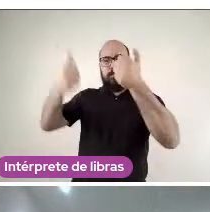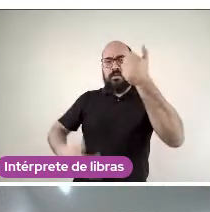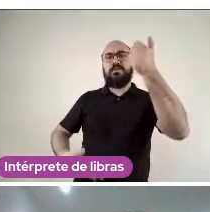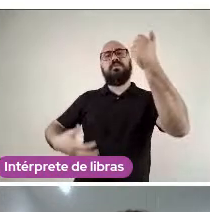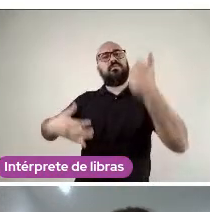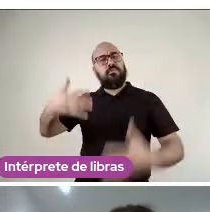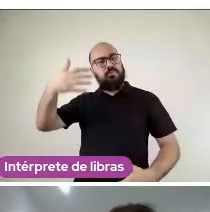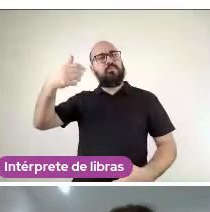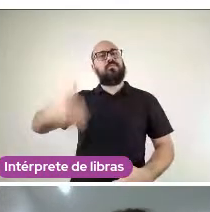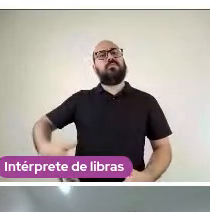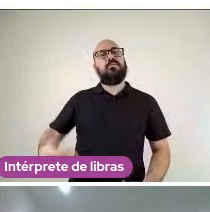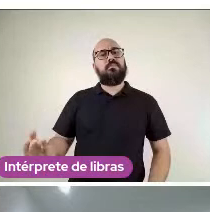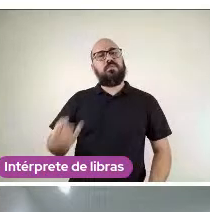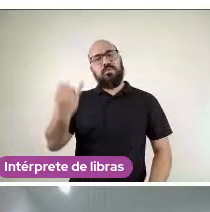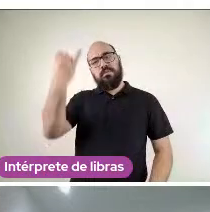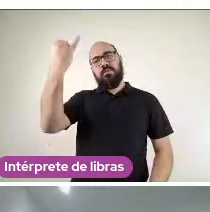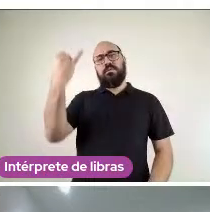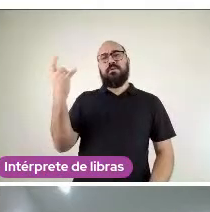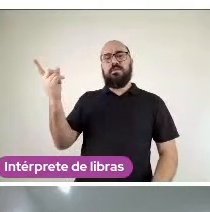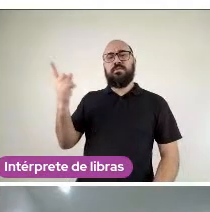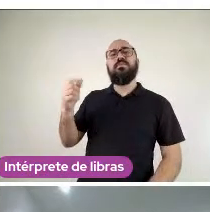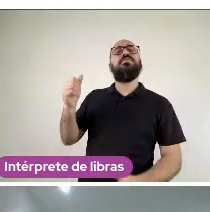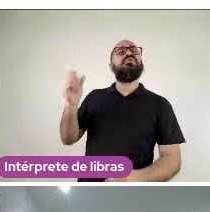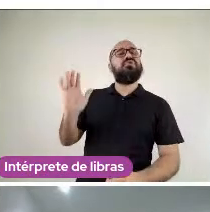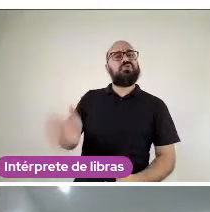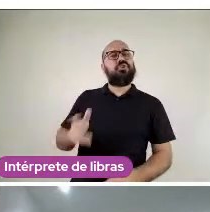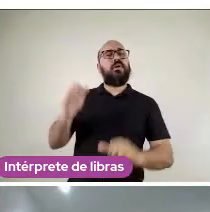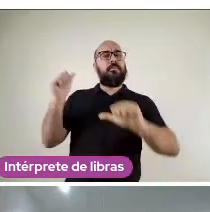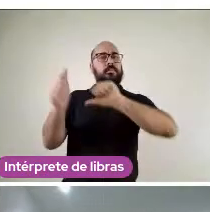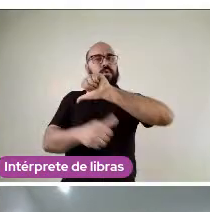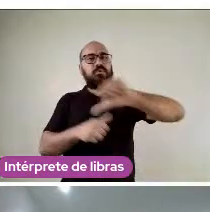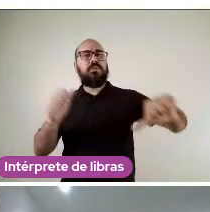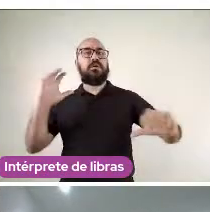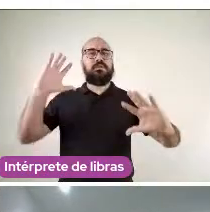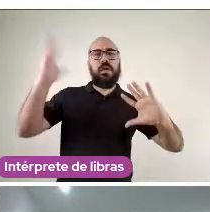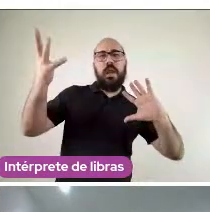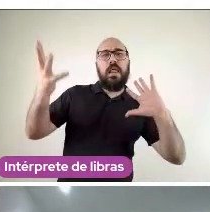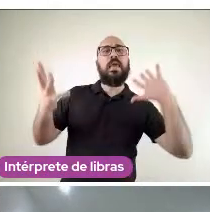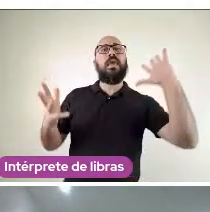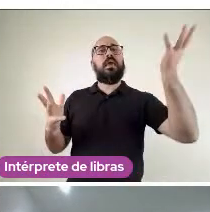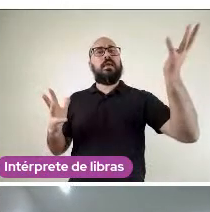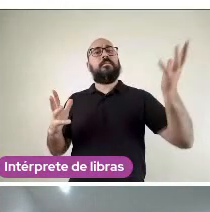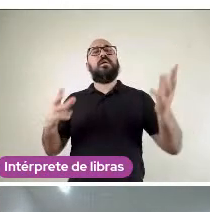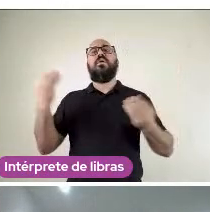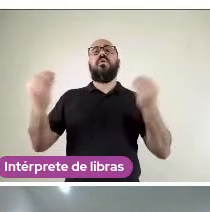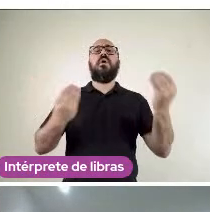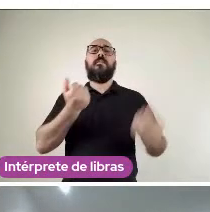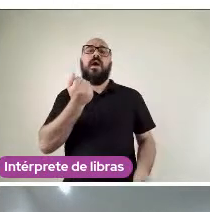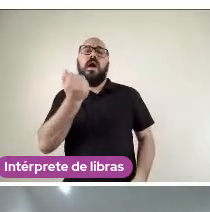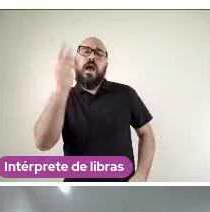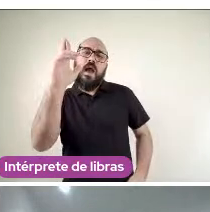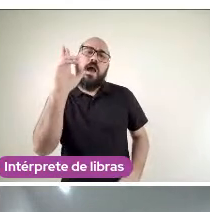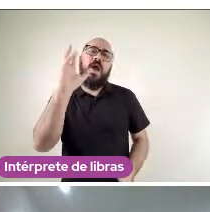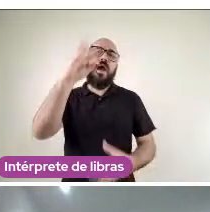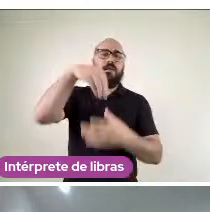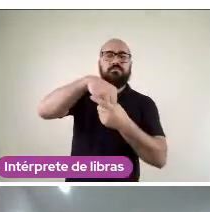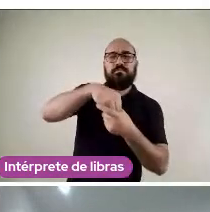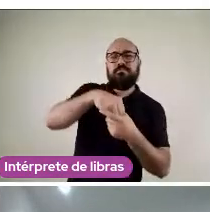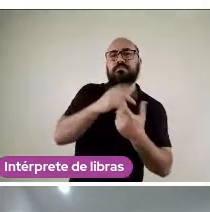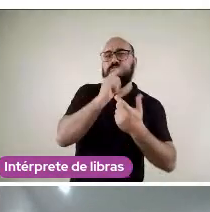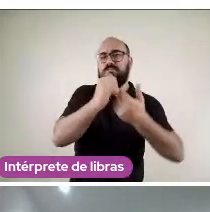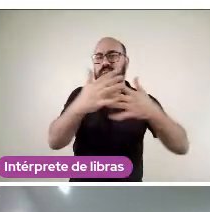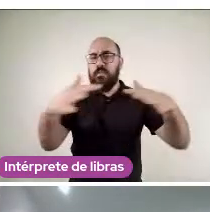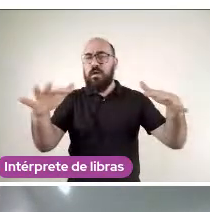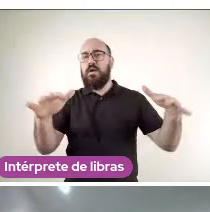e do nexo oceano-mudanças climáticas, também a importância do oceano para a produção do oxigênio, armazenamento de carbono, né,